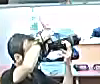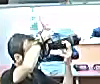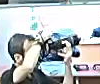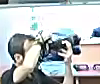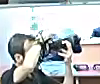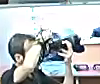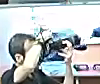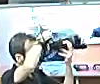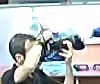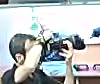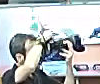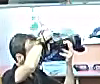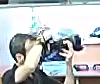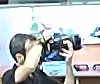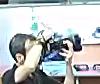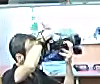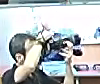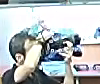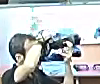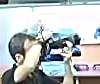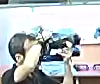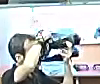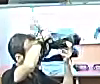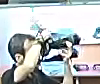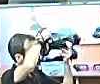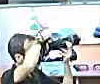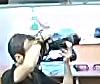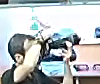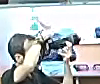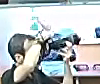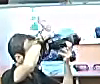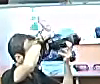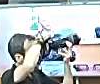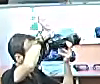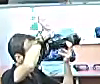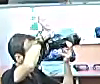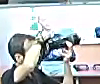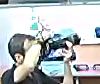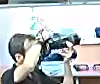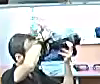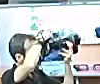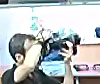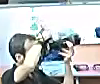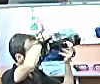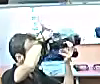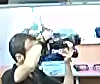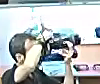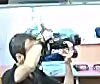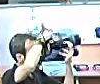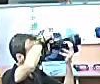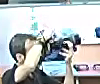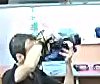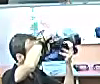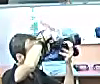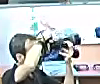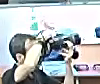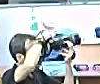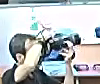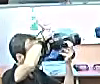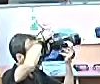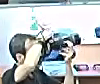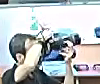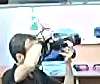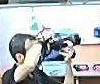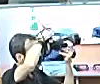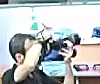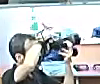públicas é propostas por vocês algumas pessoas perguntam se é significa que quando vem aqui